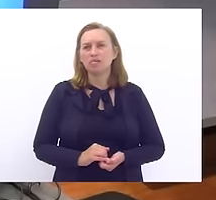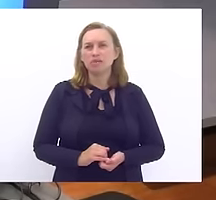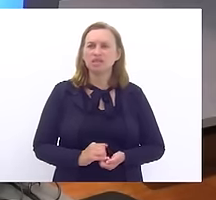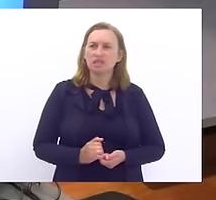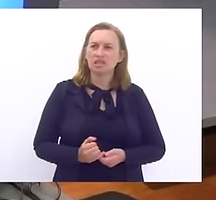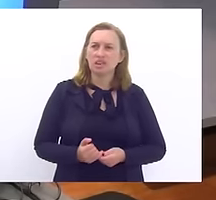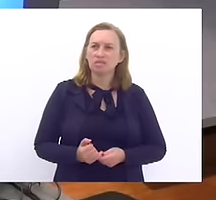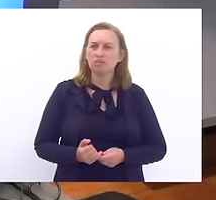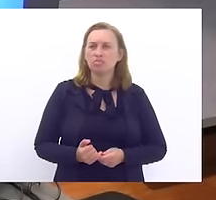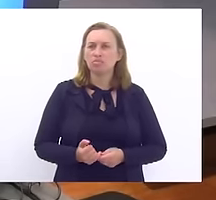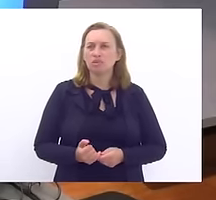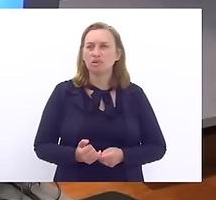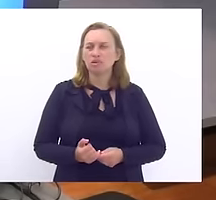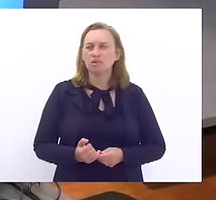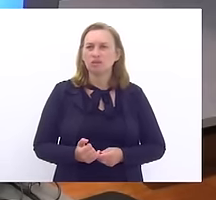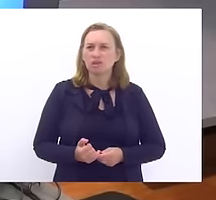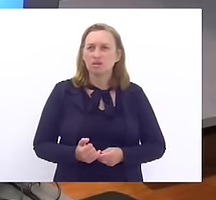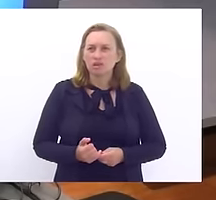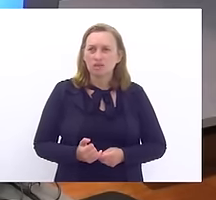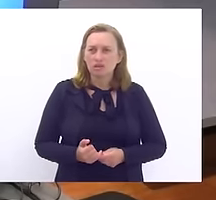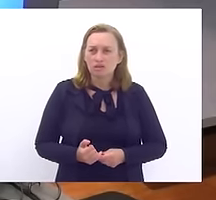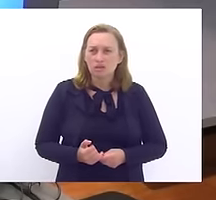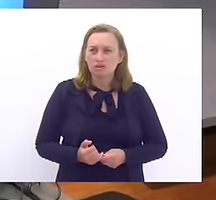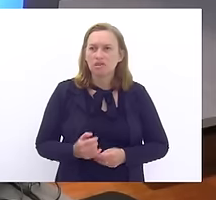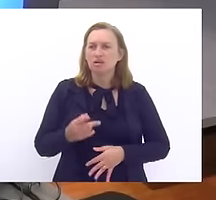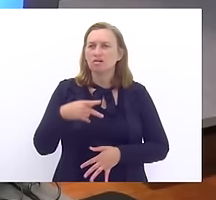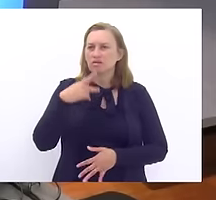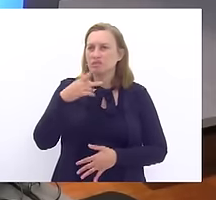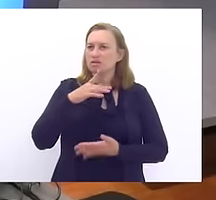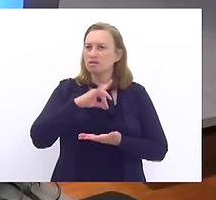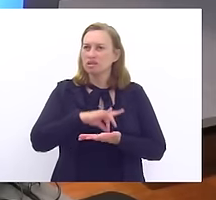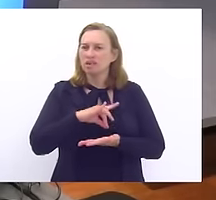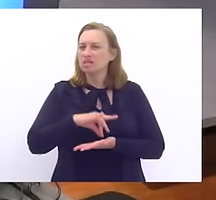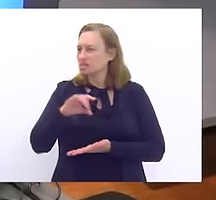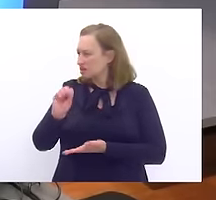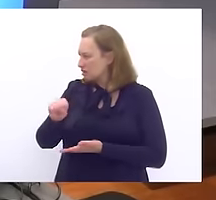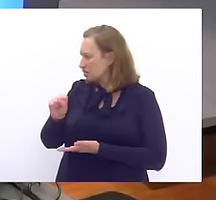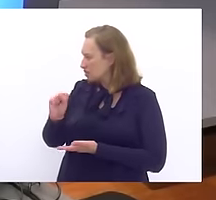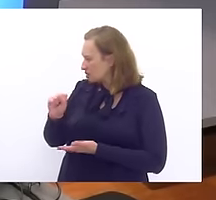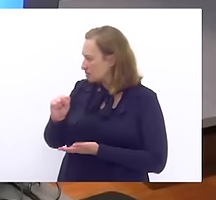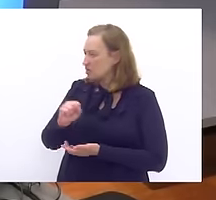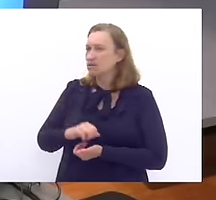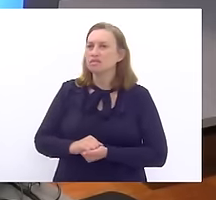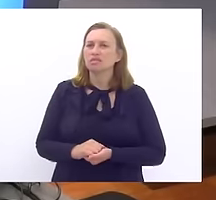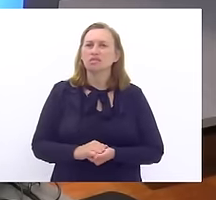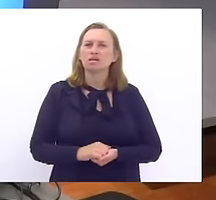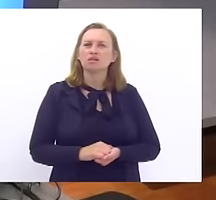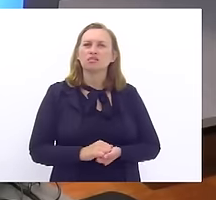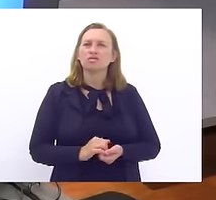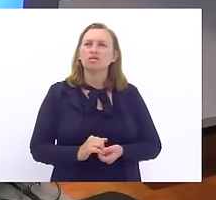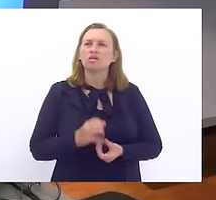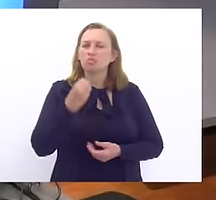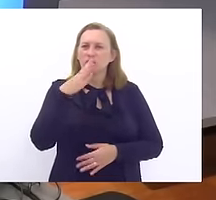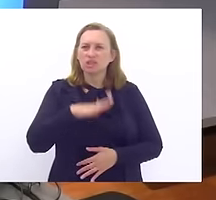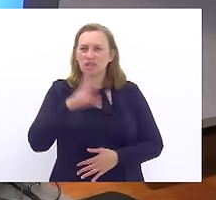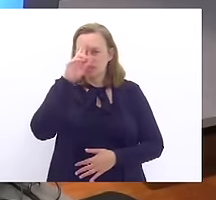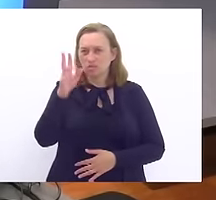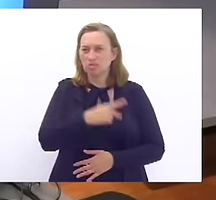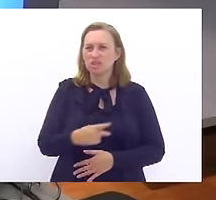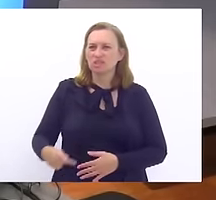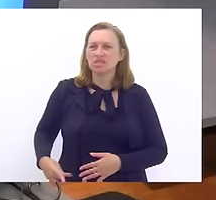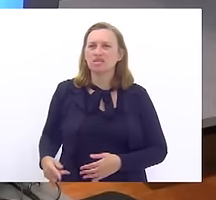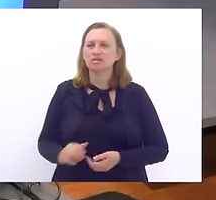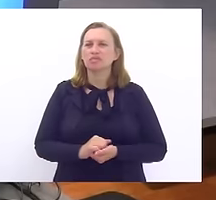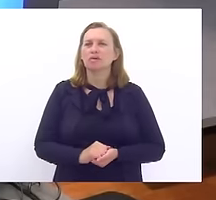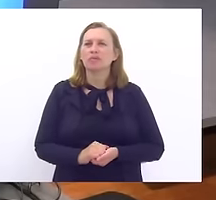Boa tarde a senhora faz compromisso de falar a verdade o senhor também Boa tarde senhor positivo